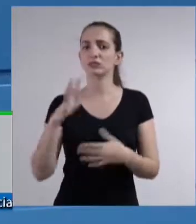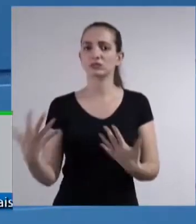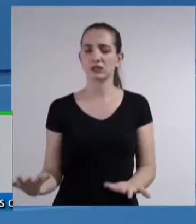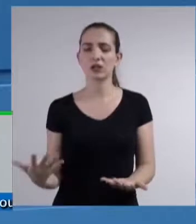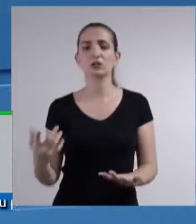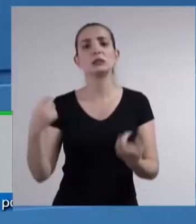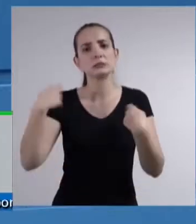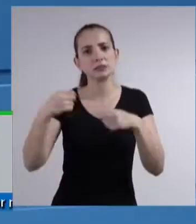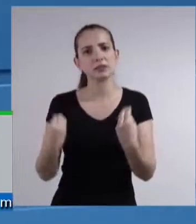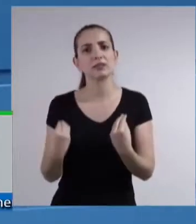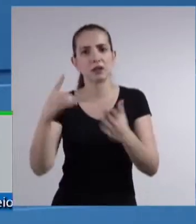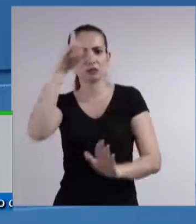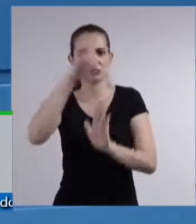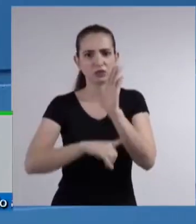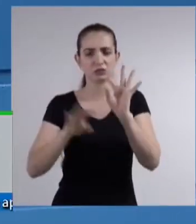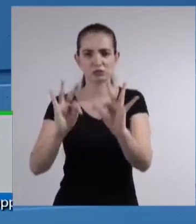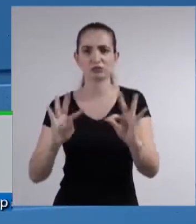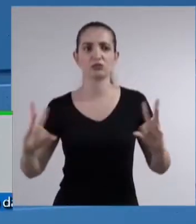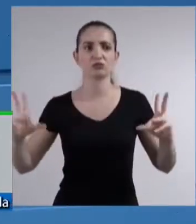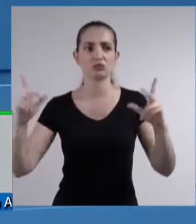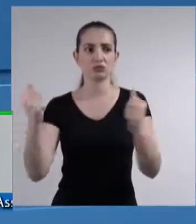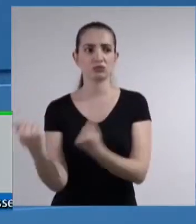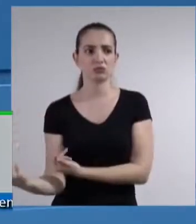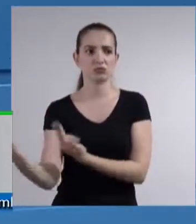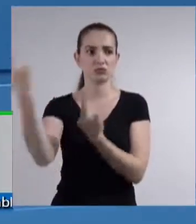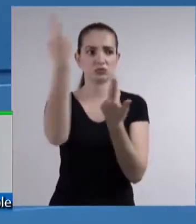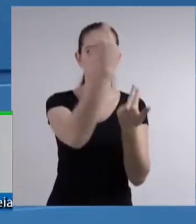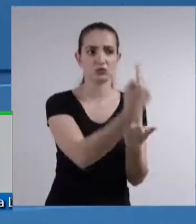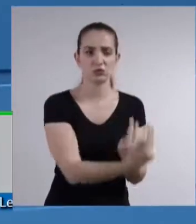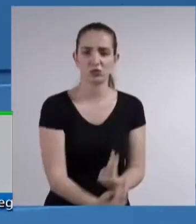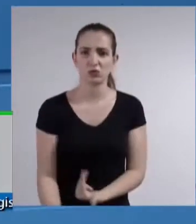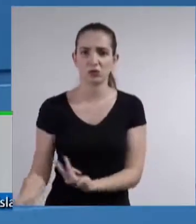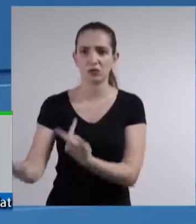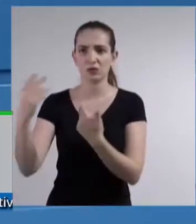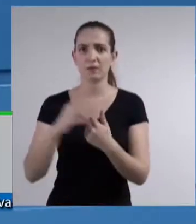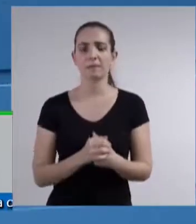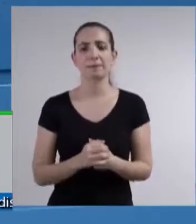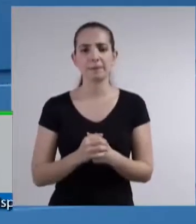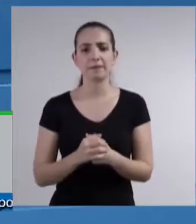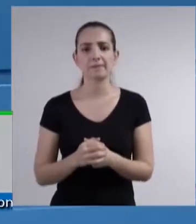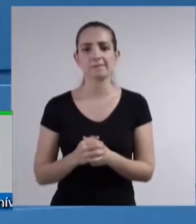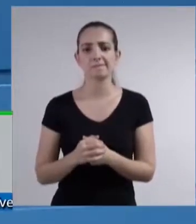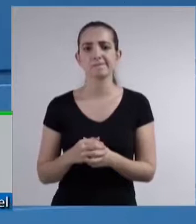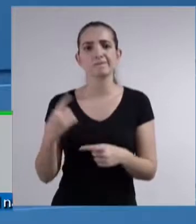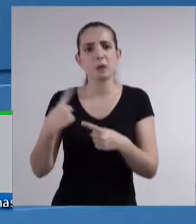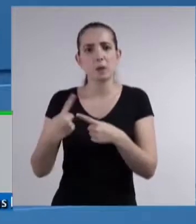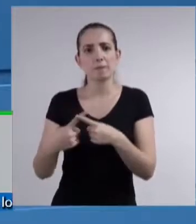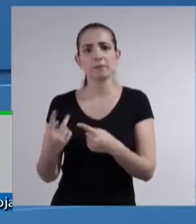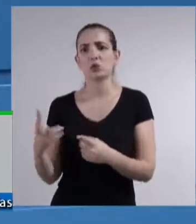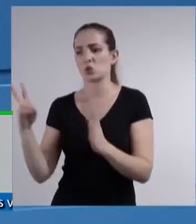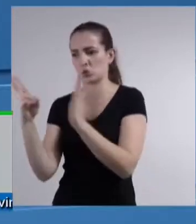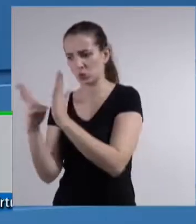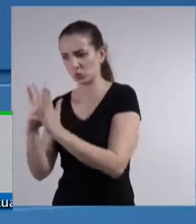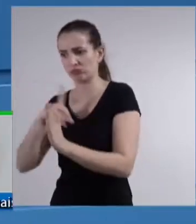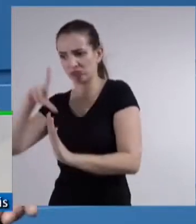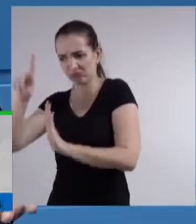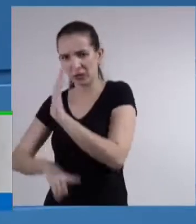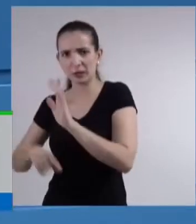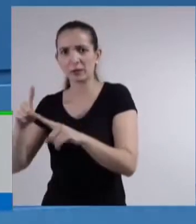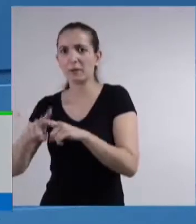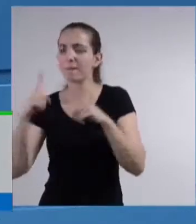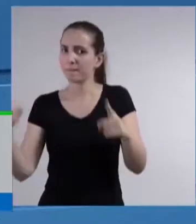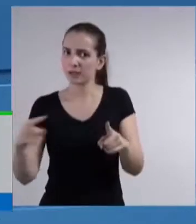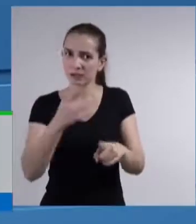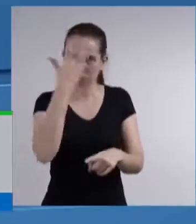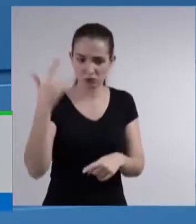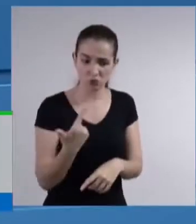o direito de todos, são iguais. O Estado de direito das pessoas lá foram agredidos. Então, houve uma agressão, houve uma